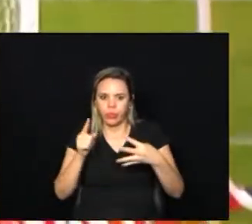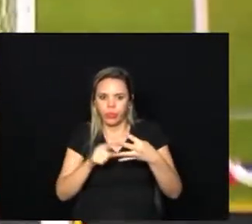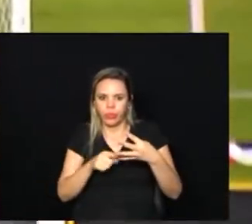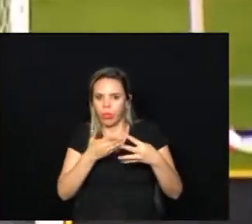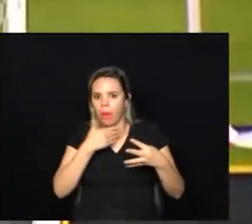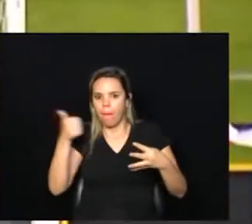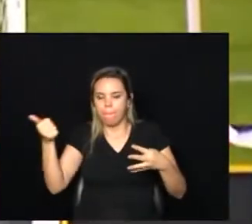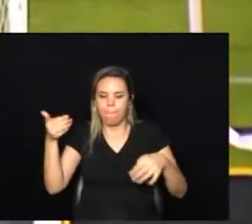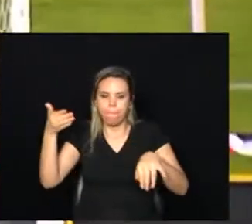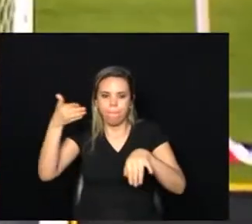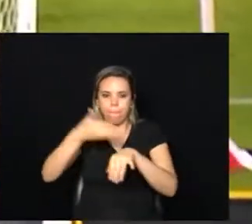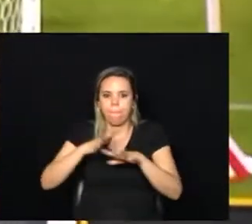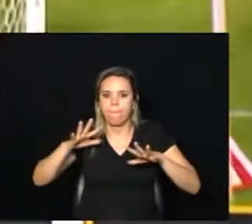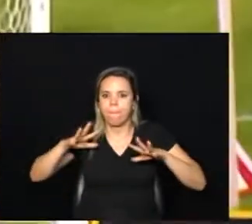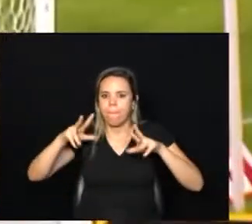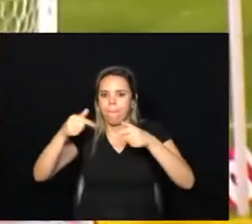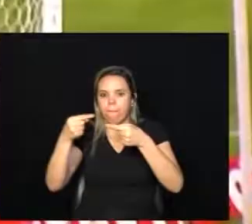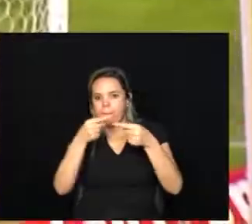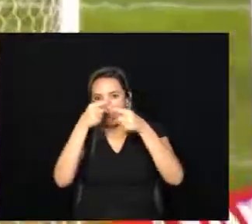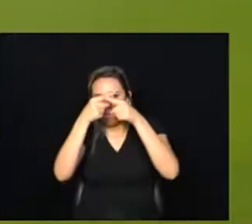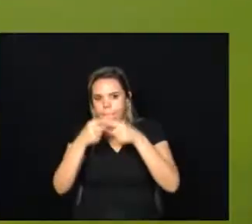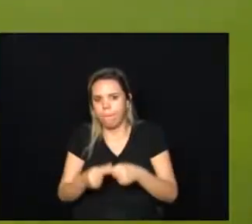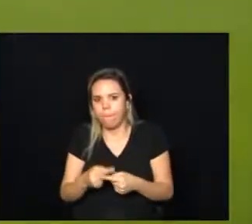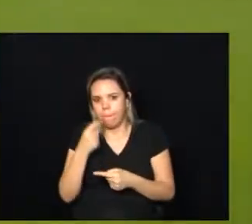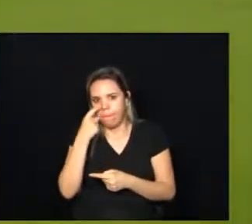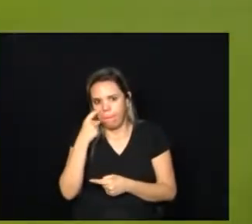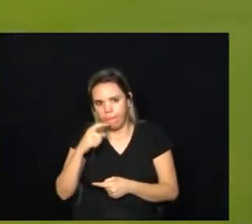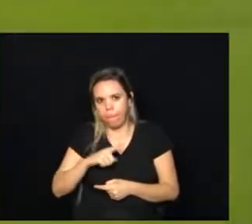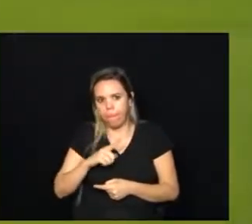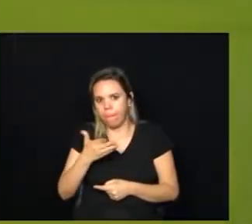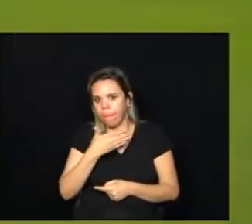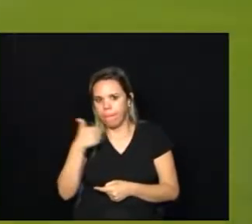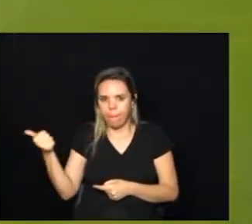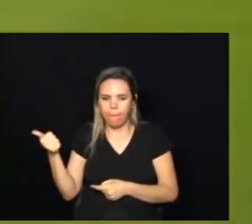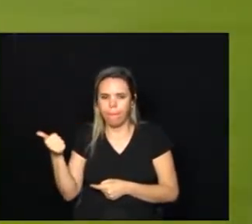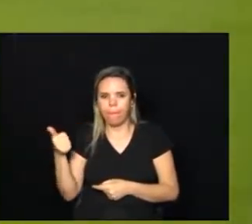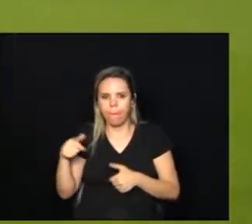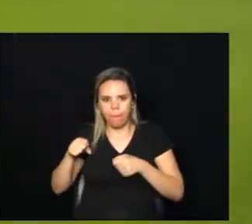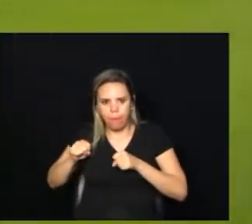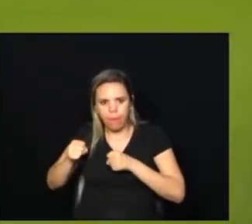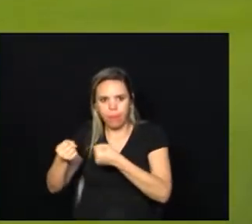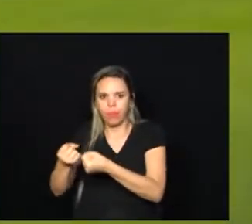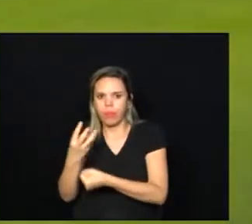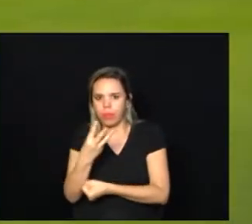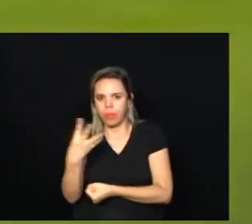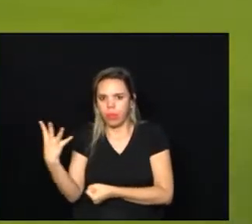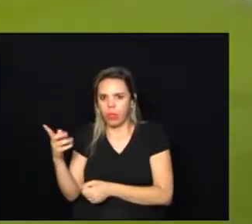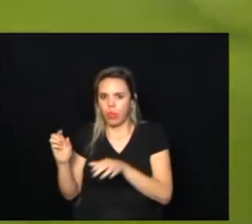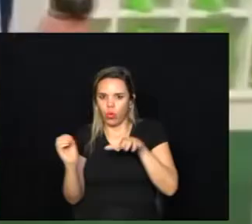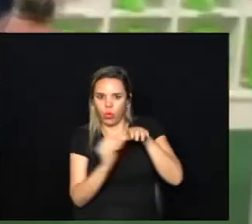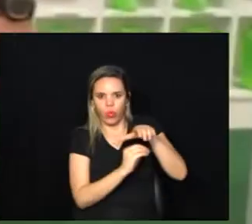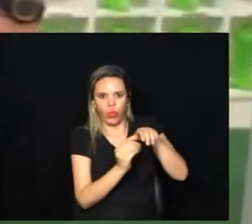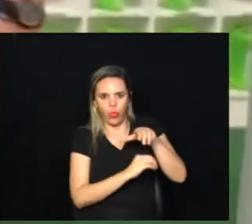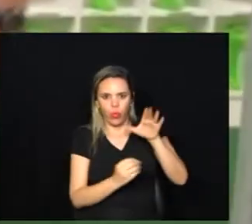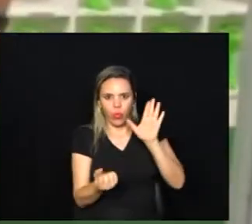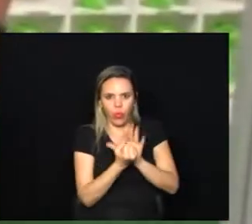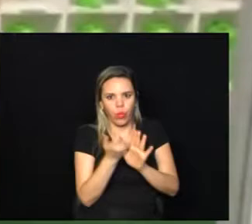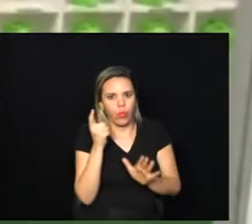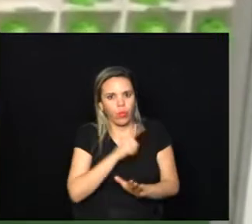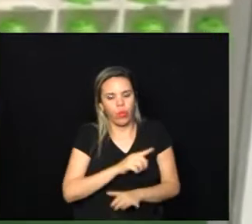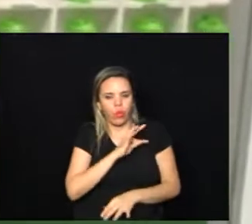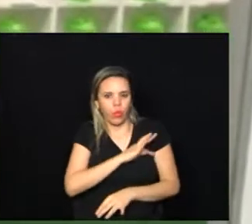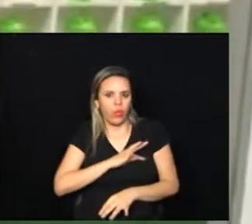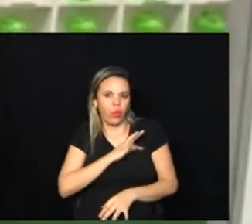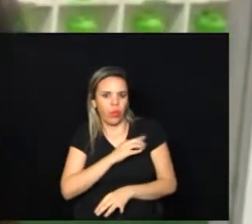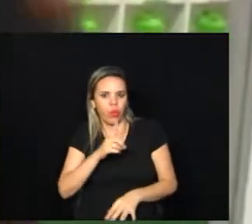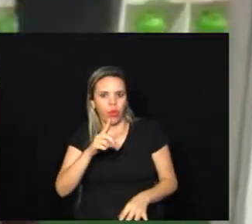melhor visitante de toda a competição e tem o melhor ataque com 34 gols marcados. O